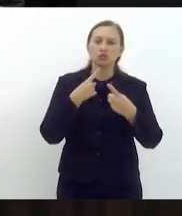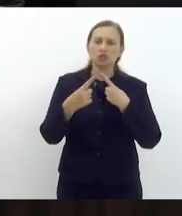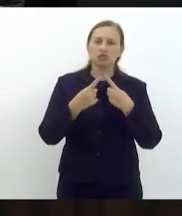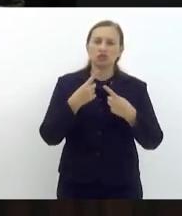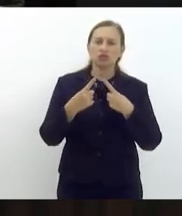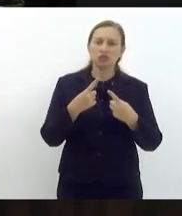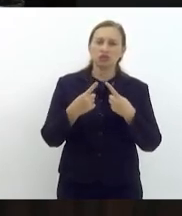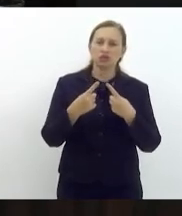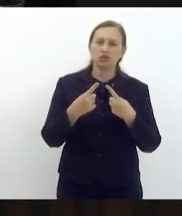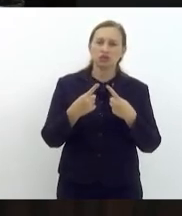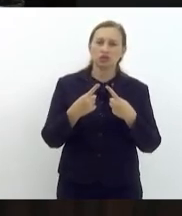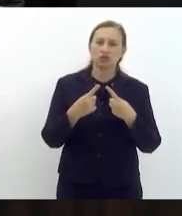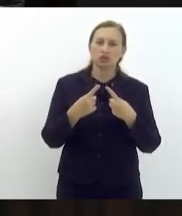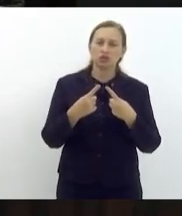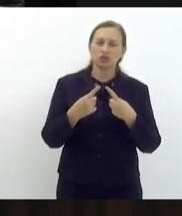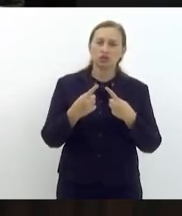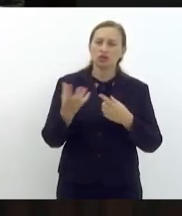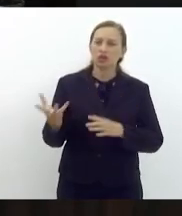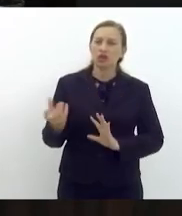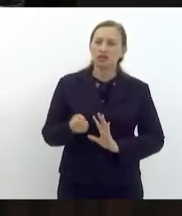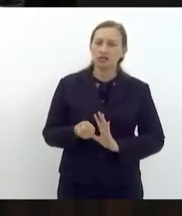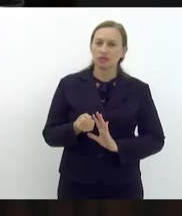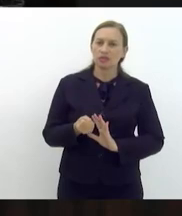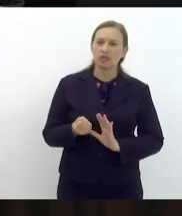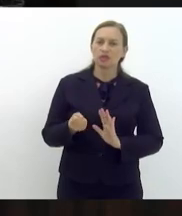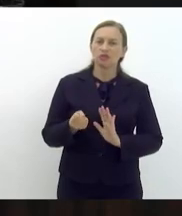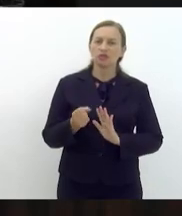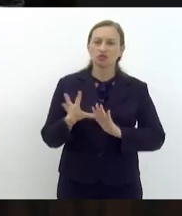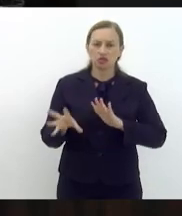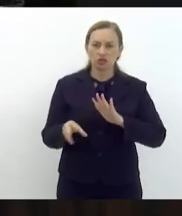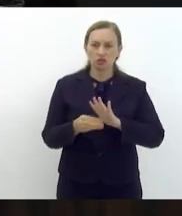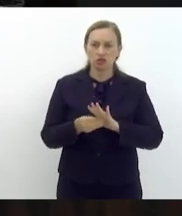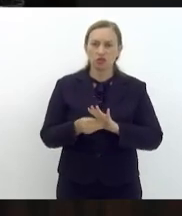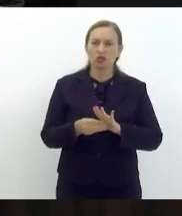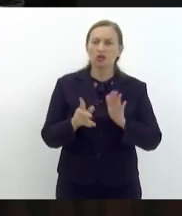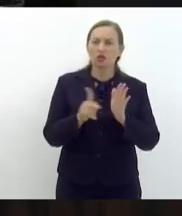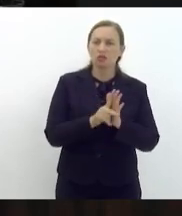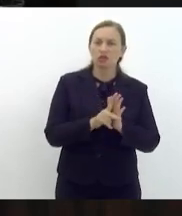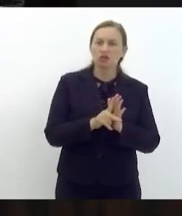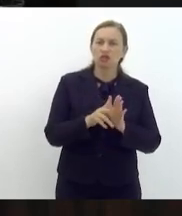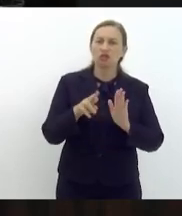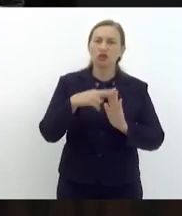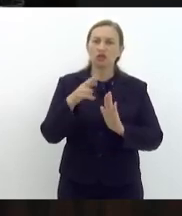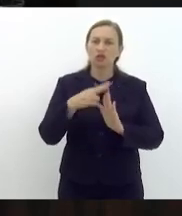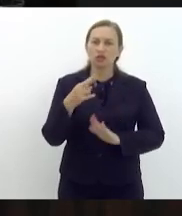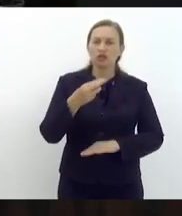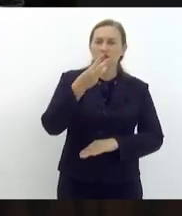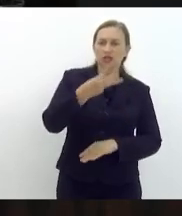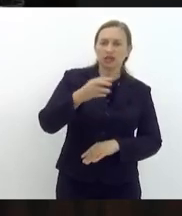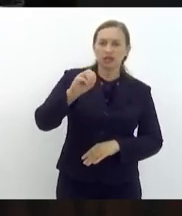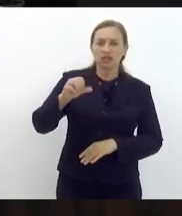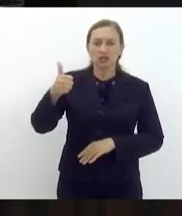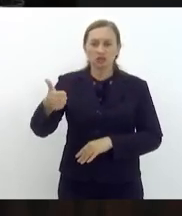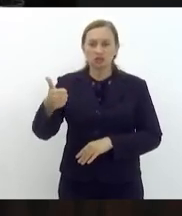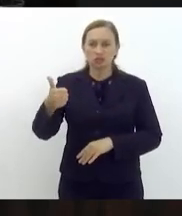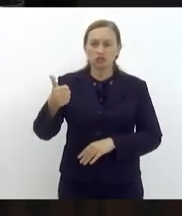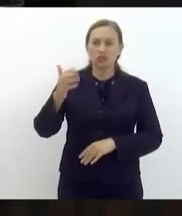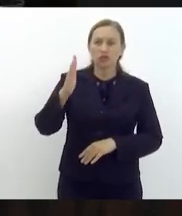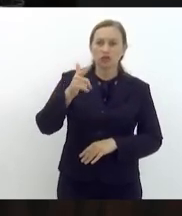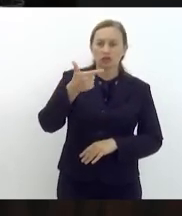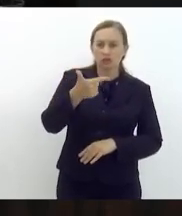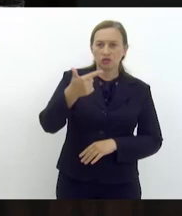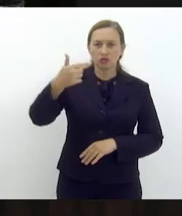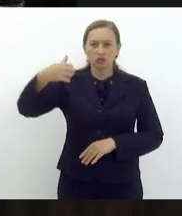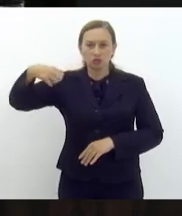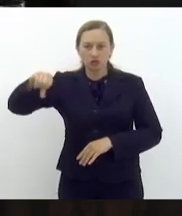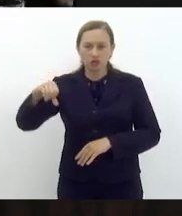dia para recebimento de emendas. Projeto de resolução número 301 barra 2019